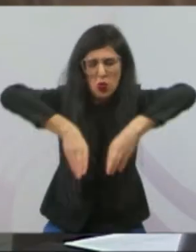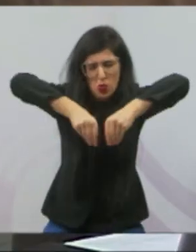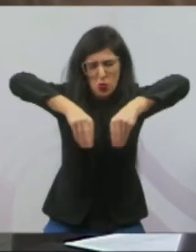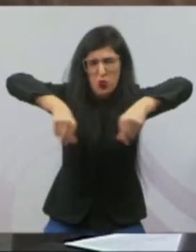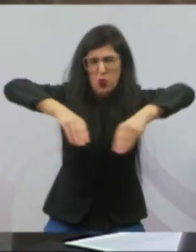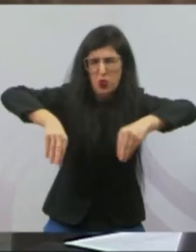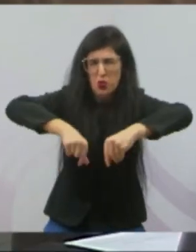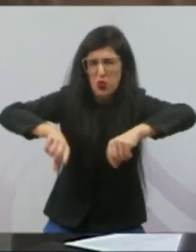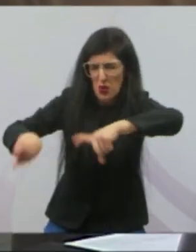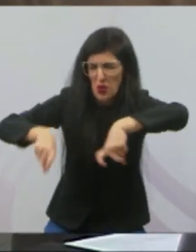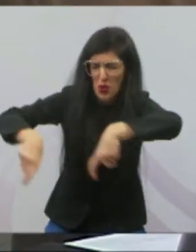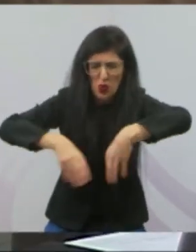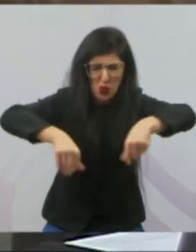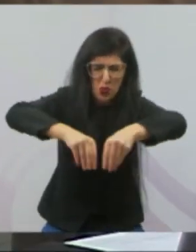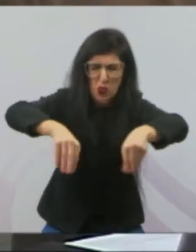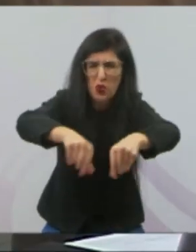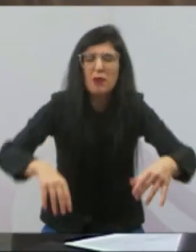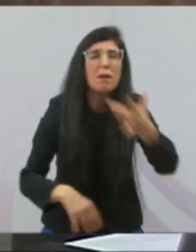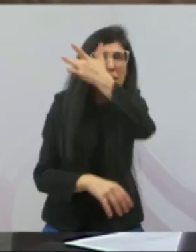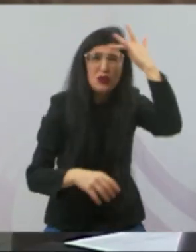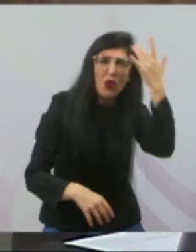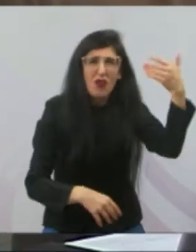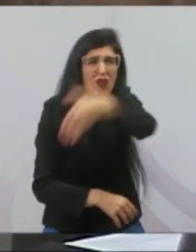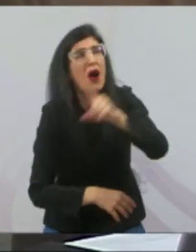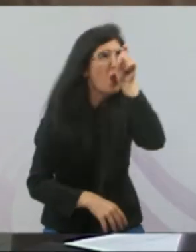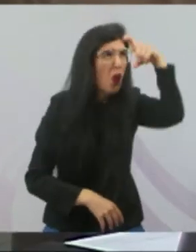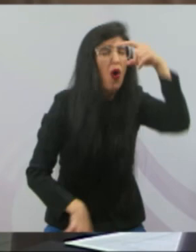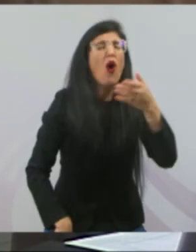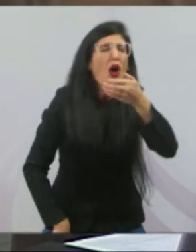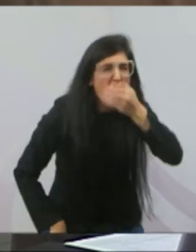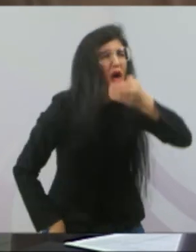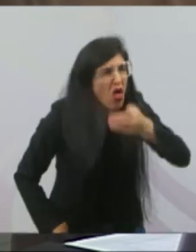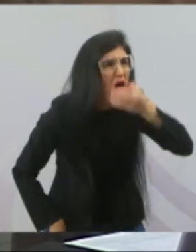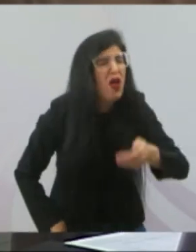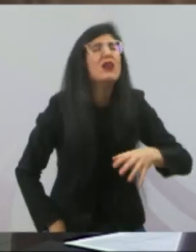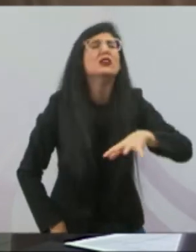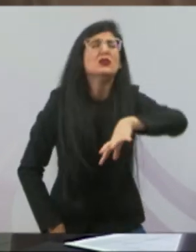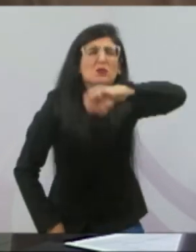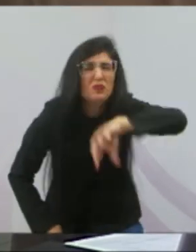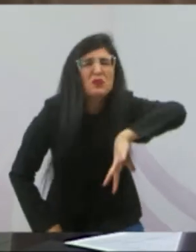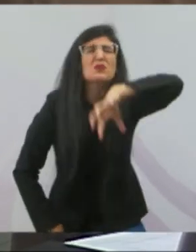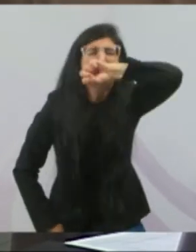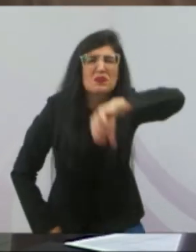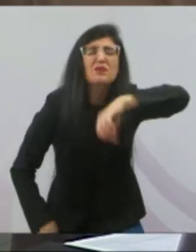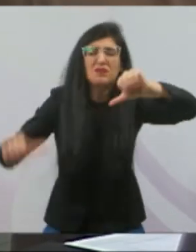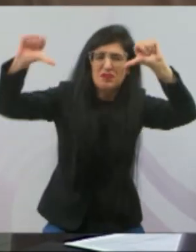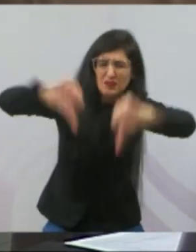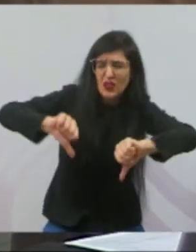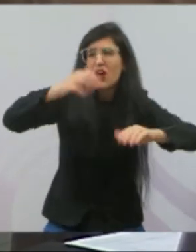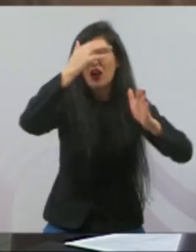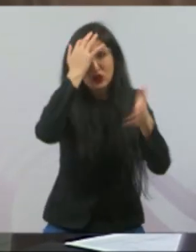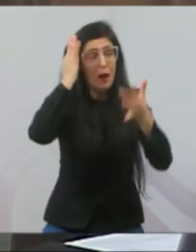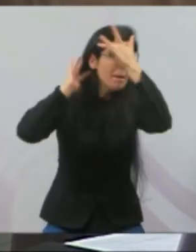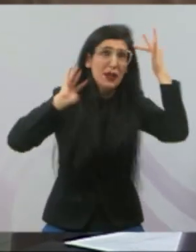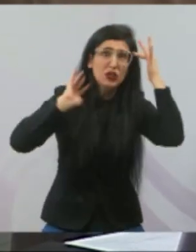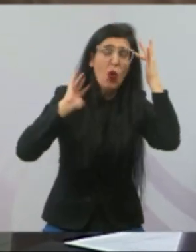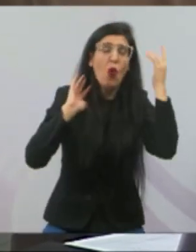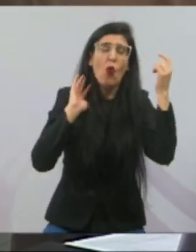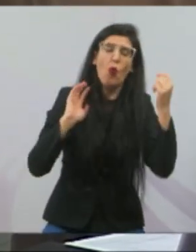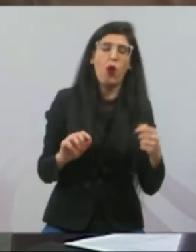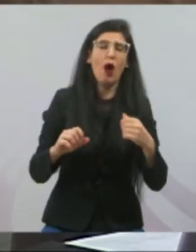de instituição para pessoa com deficiência, você precisa de espaços que promovam a acessibilidade. O poder público não tem esses espaços, eu